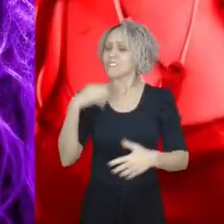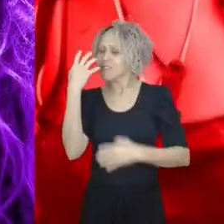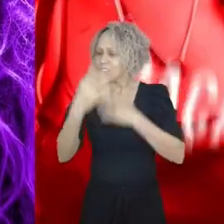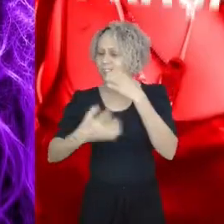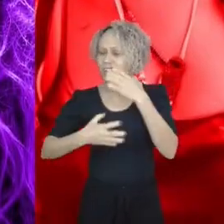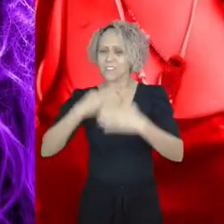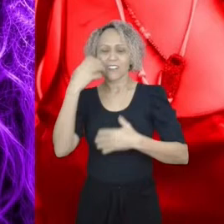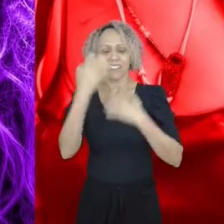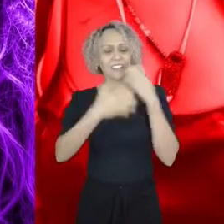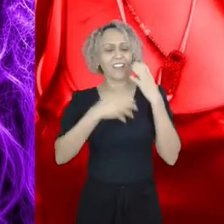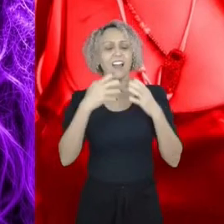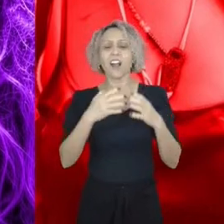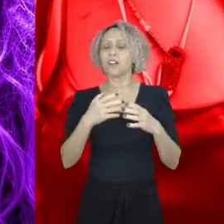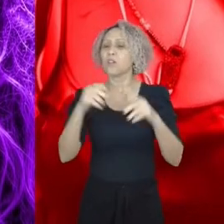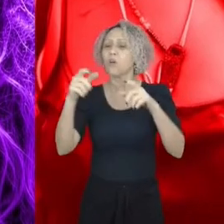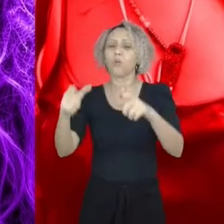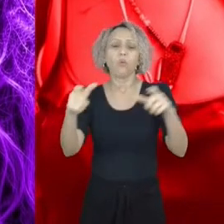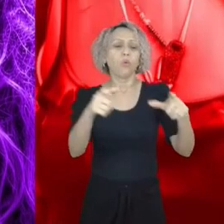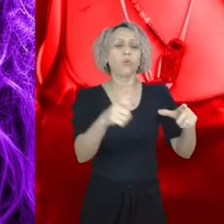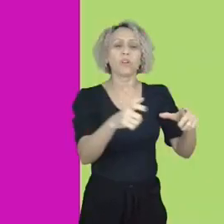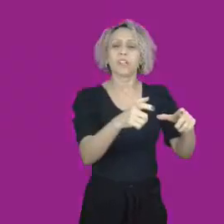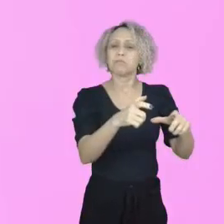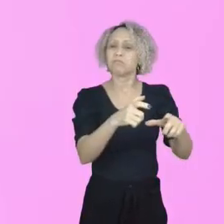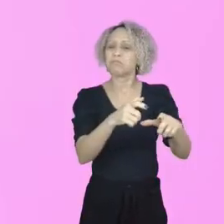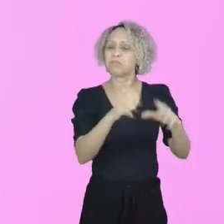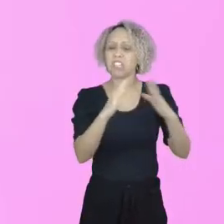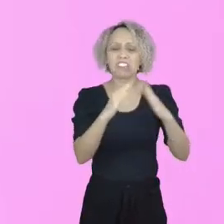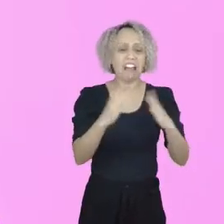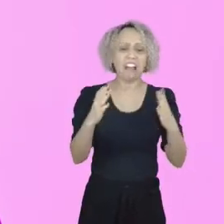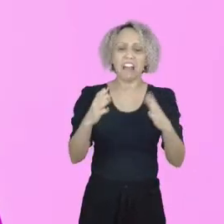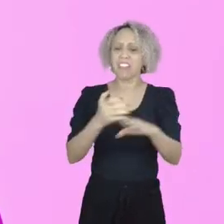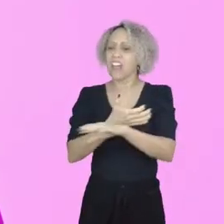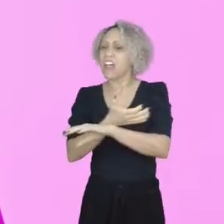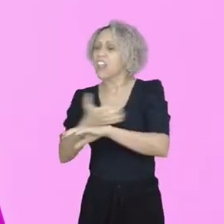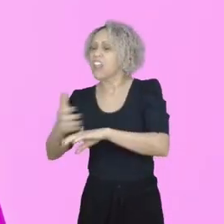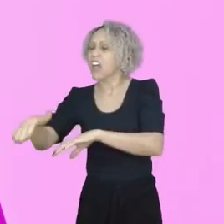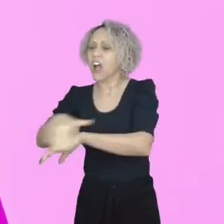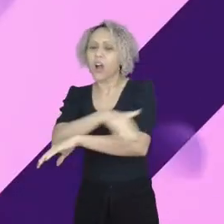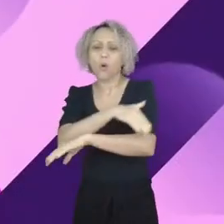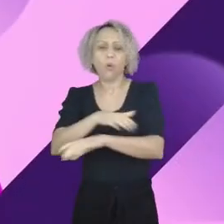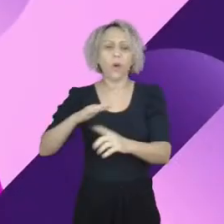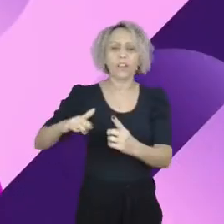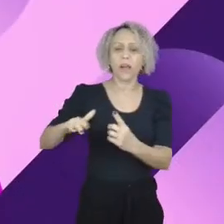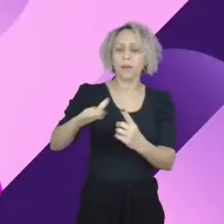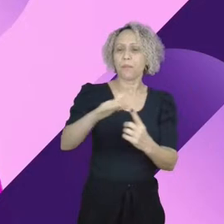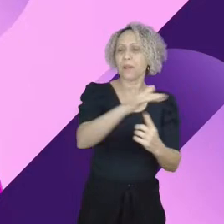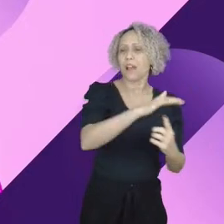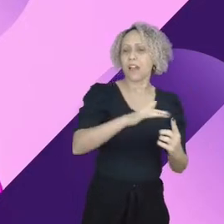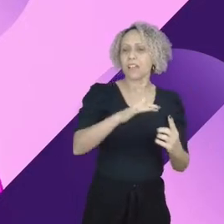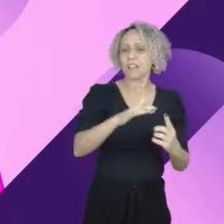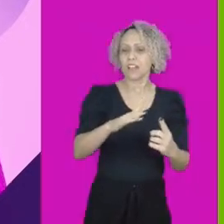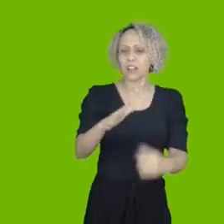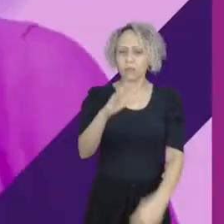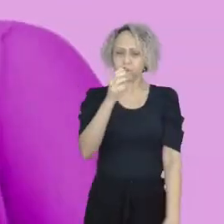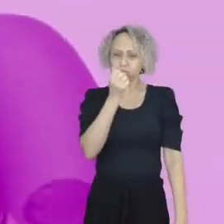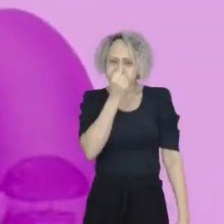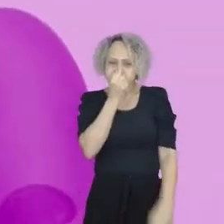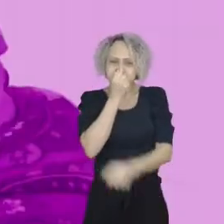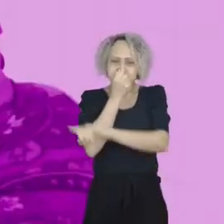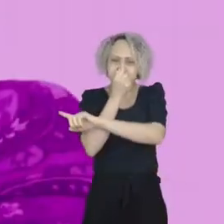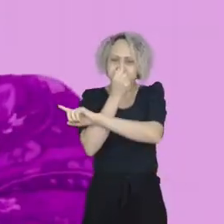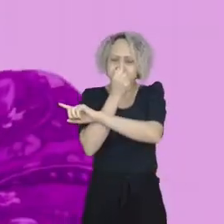Seja em casa, no campo, na rua ou na praça, chega de mordaça, agora eu vou falar.